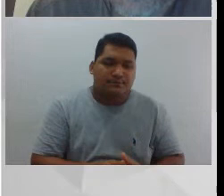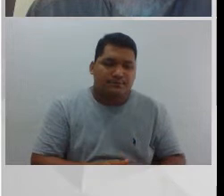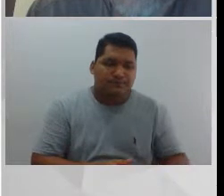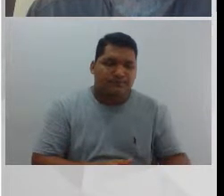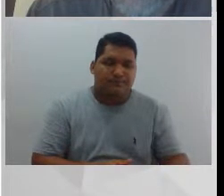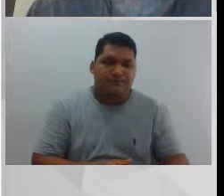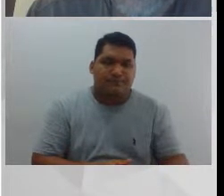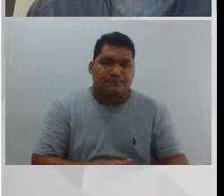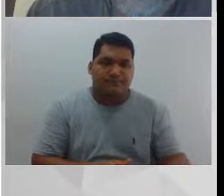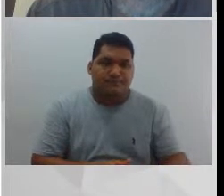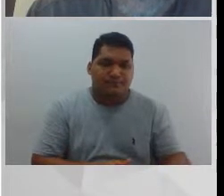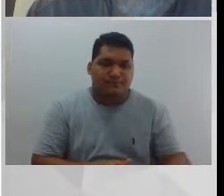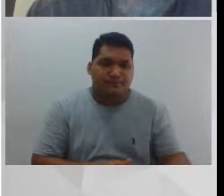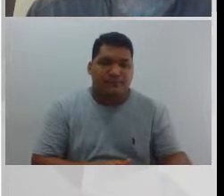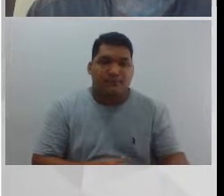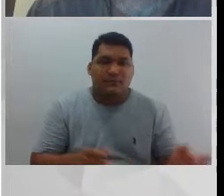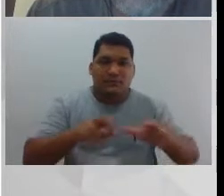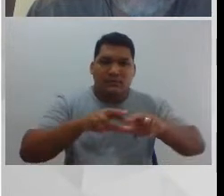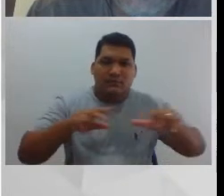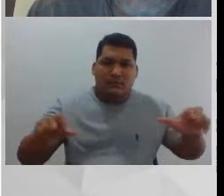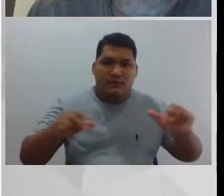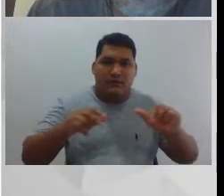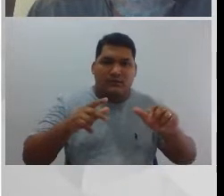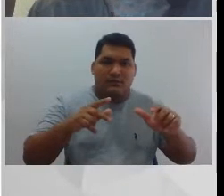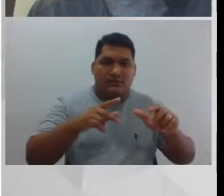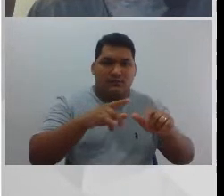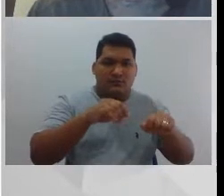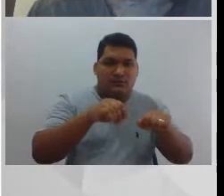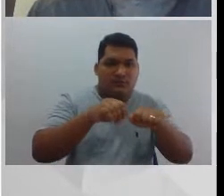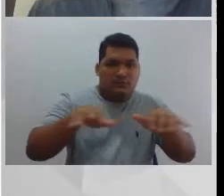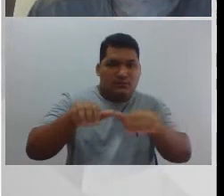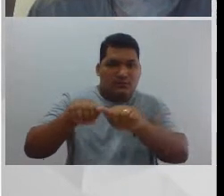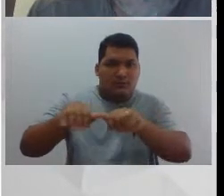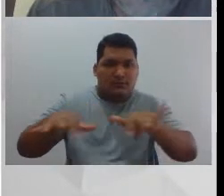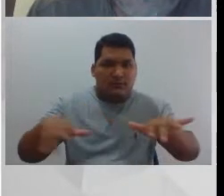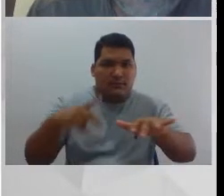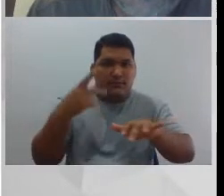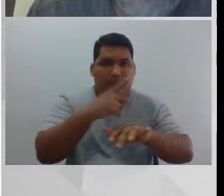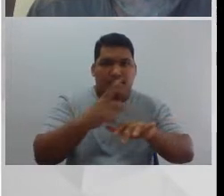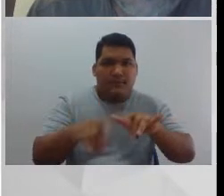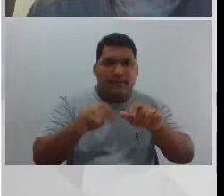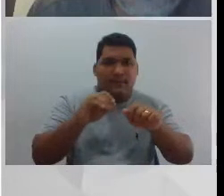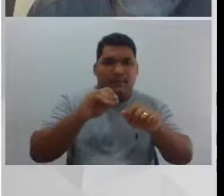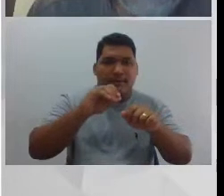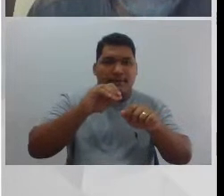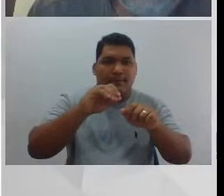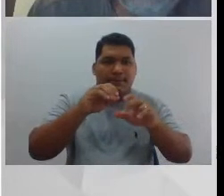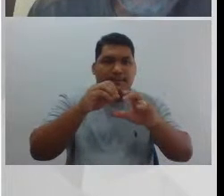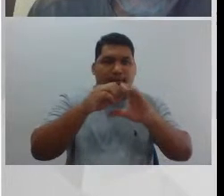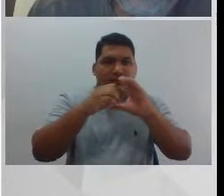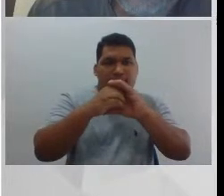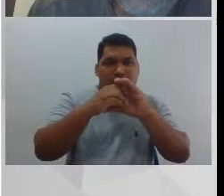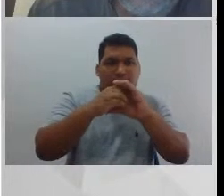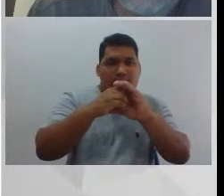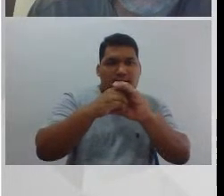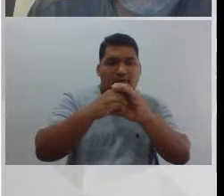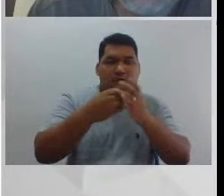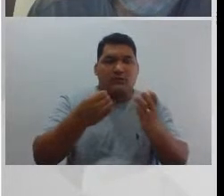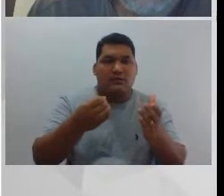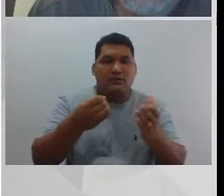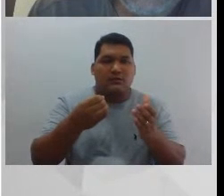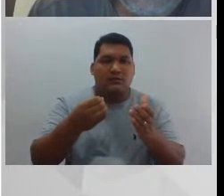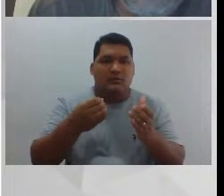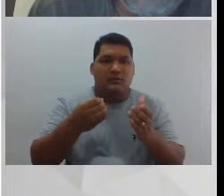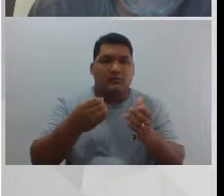algumas ramificações dessas células nervosas, né? E logo depois o